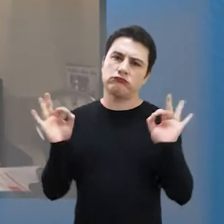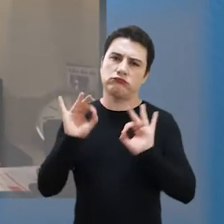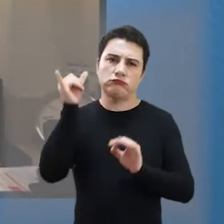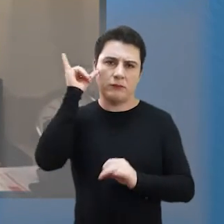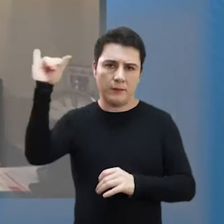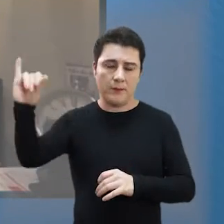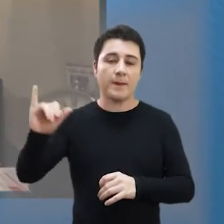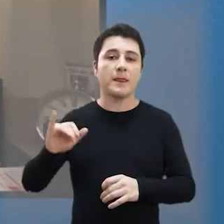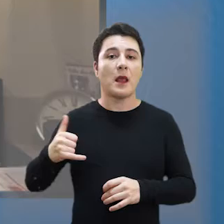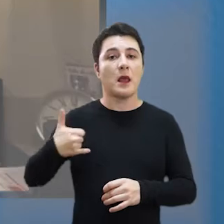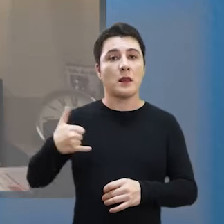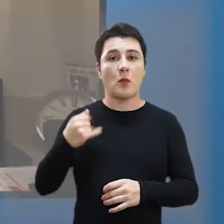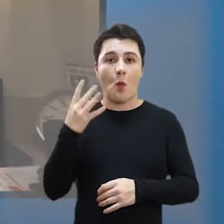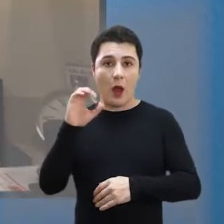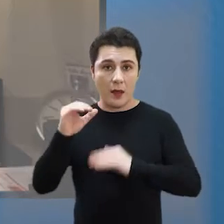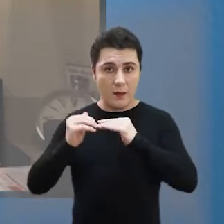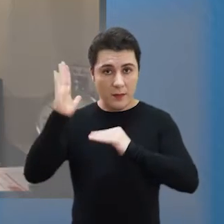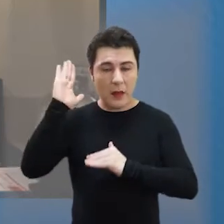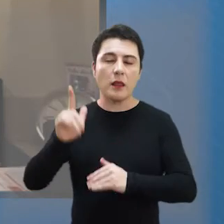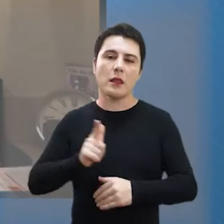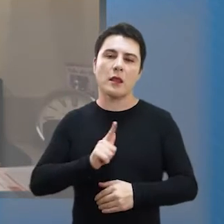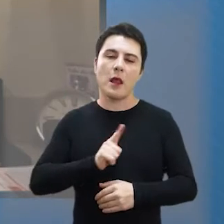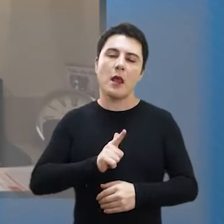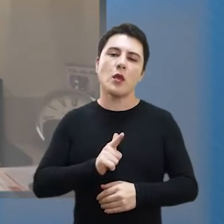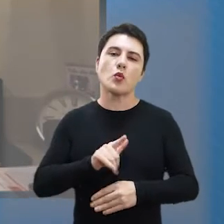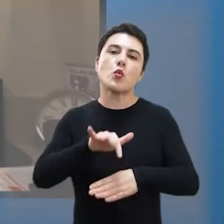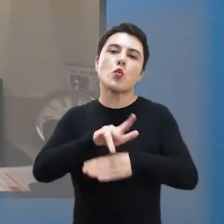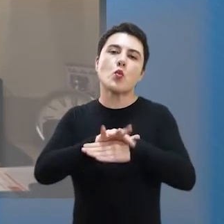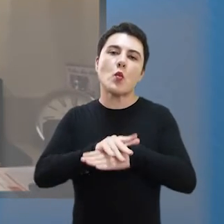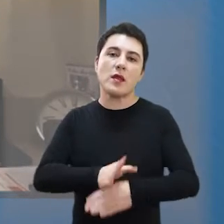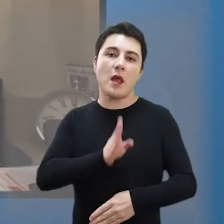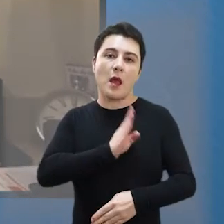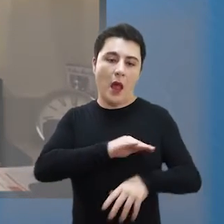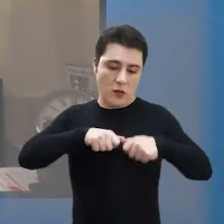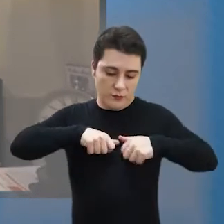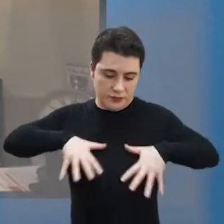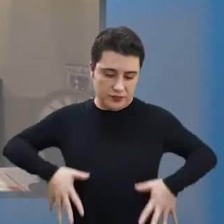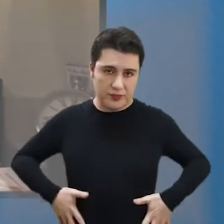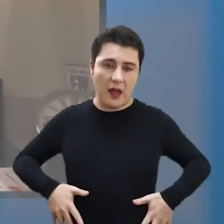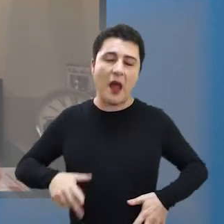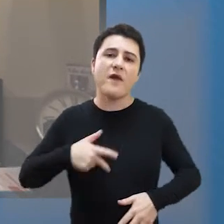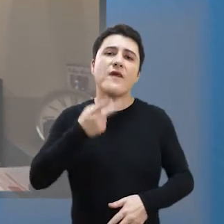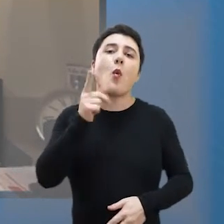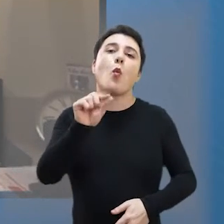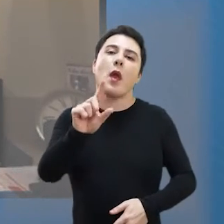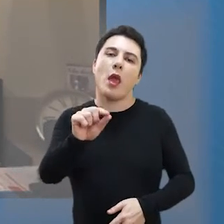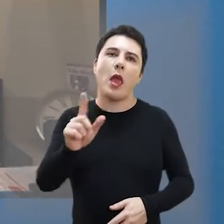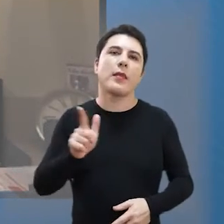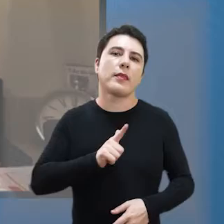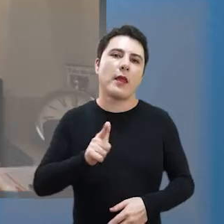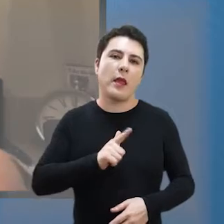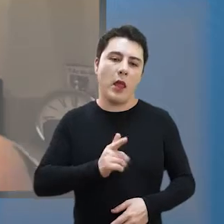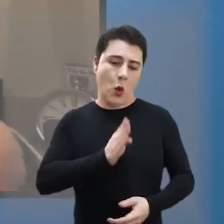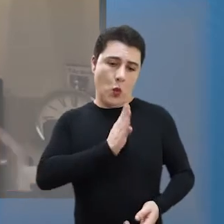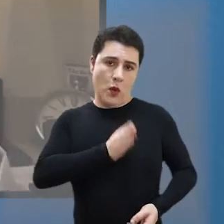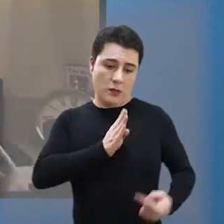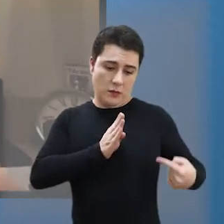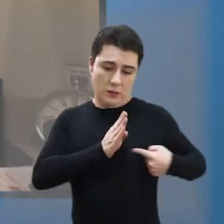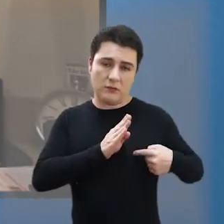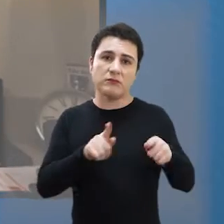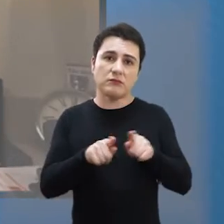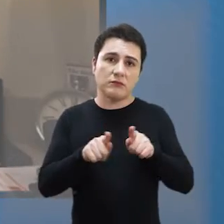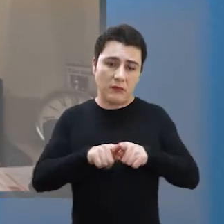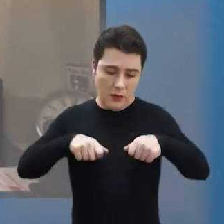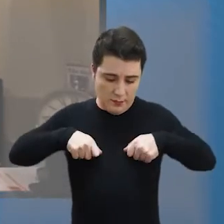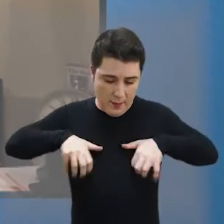aparecerem. Depois dos 40 anos, a principal causa de morte são as doenças cardiovasculares, que aí, quando eu falo doenças cardiovasculares, é o quê? É de